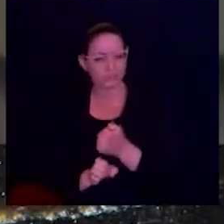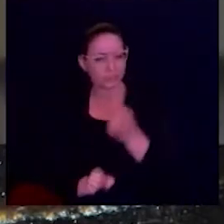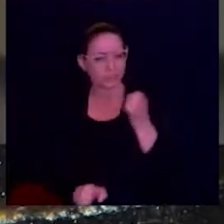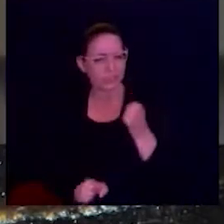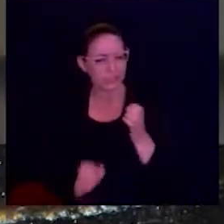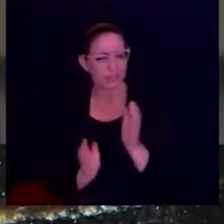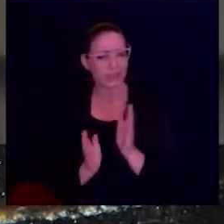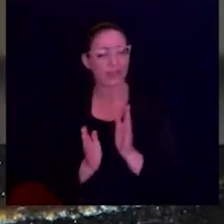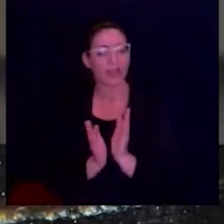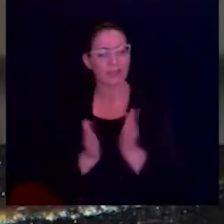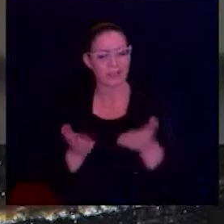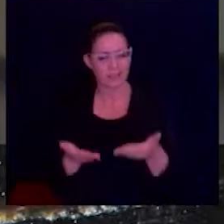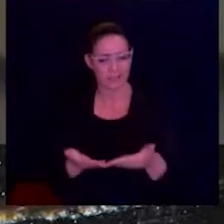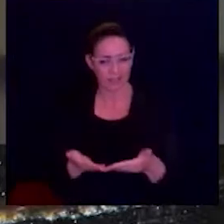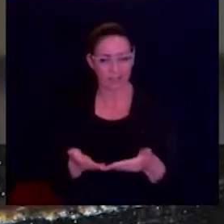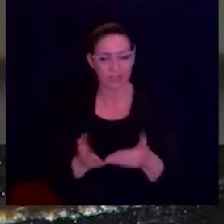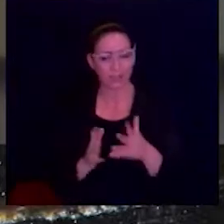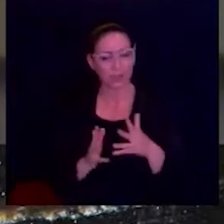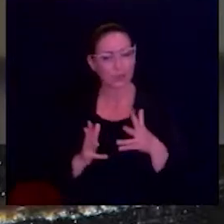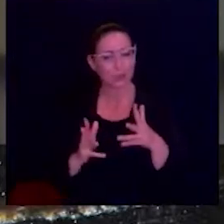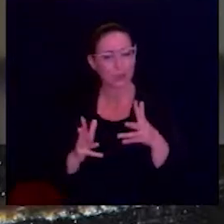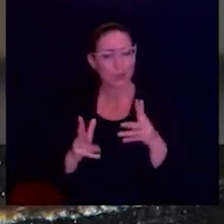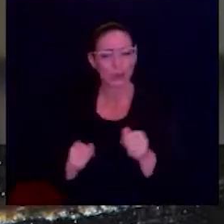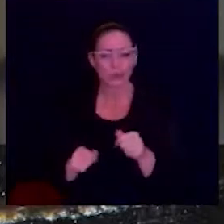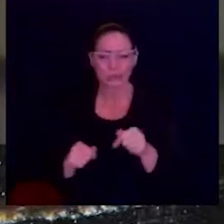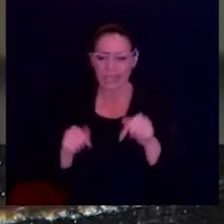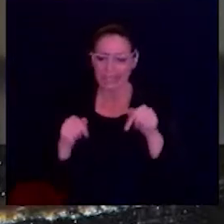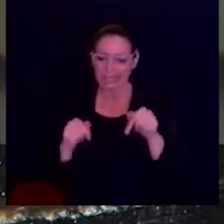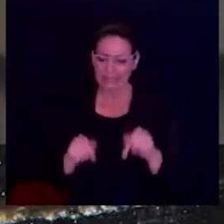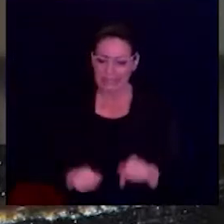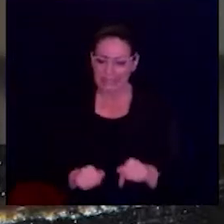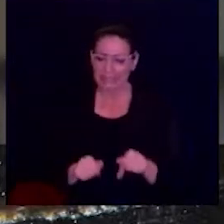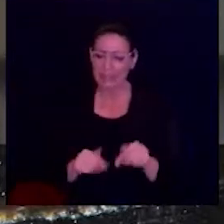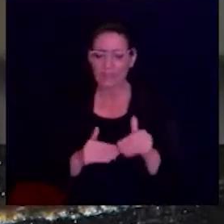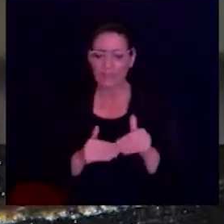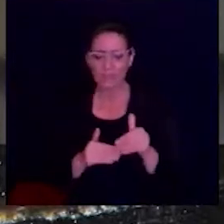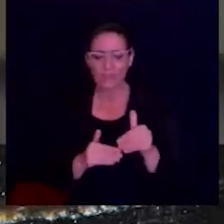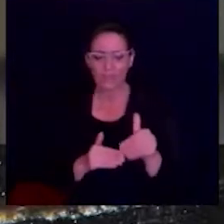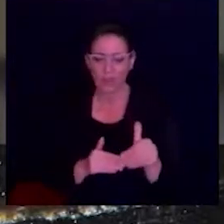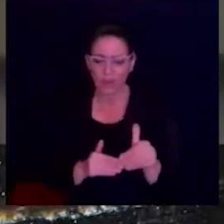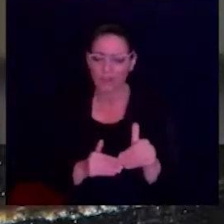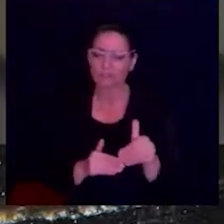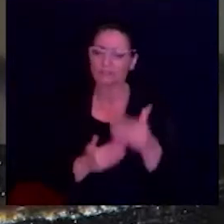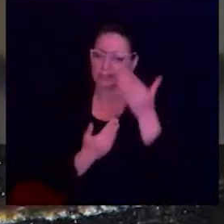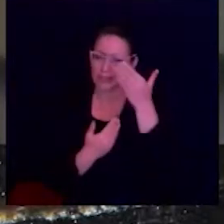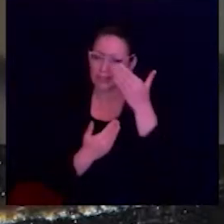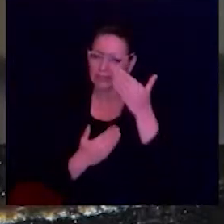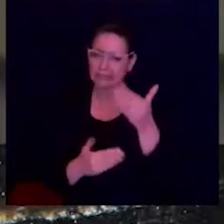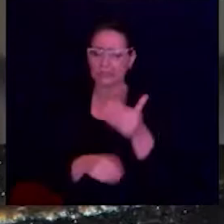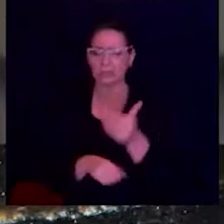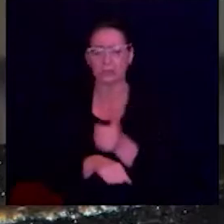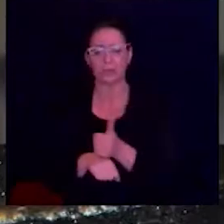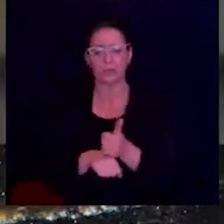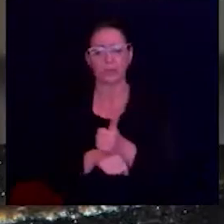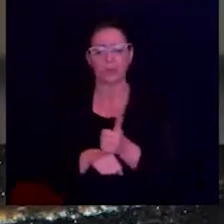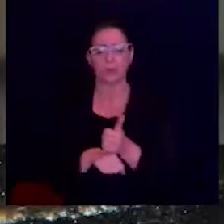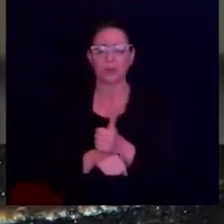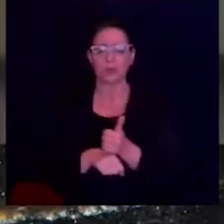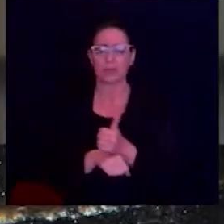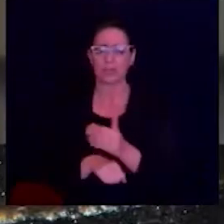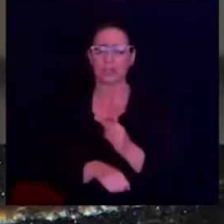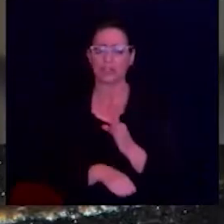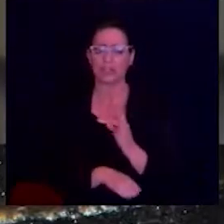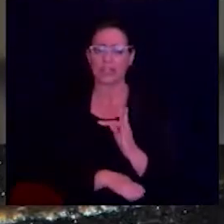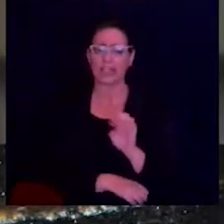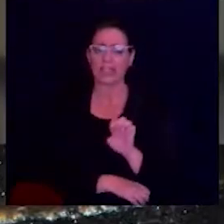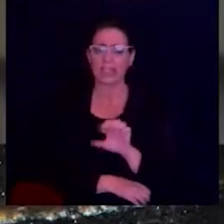e todos aqui, aí, lá, devemos agradecer a profissionais de telecom. Na